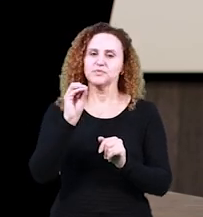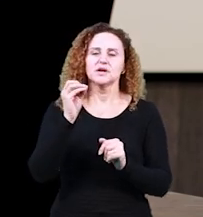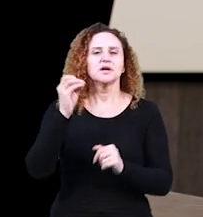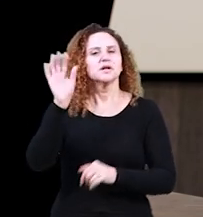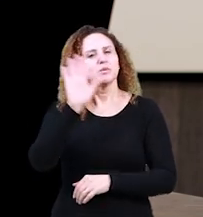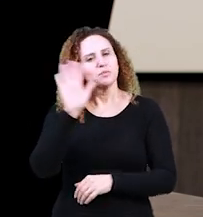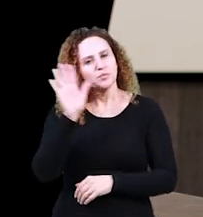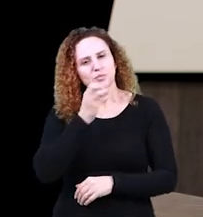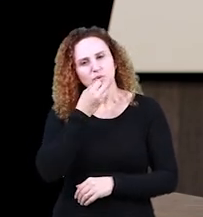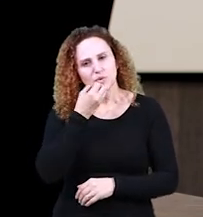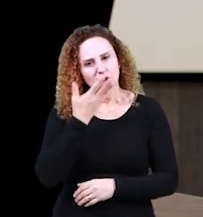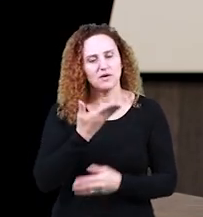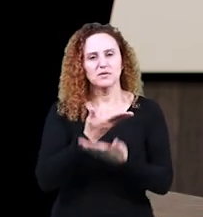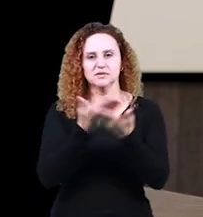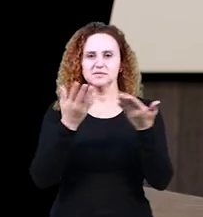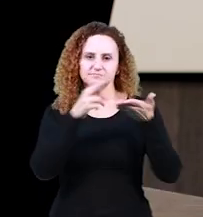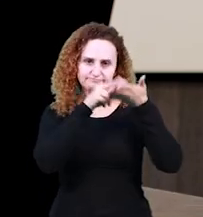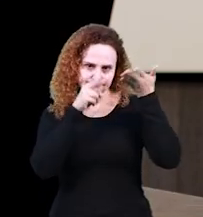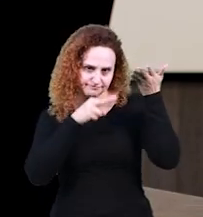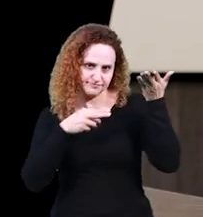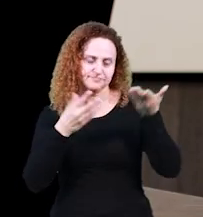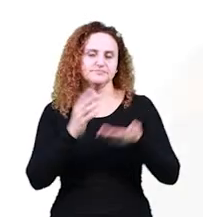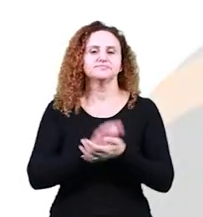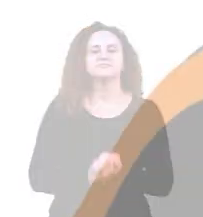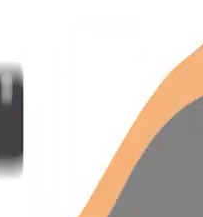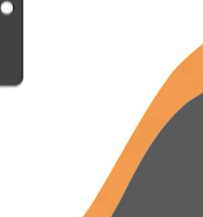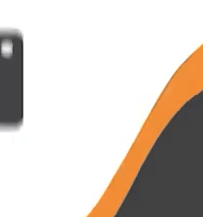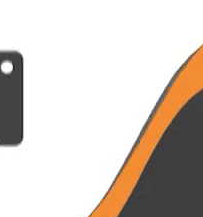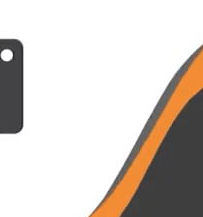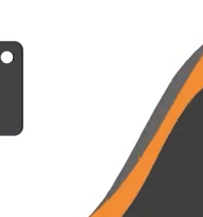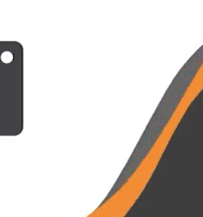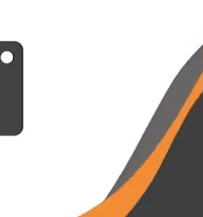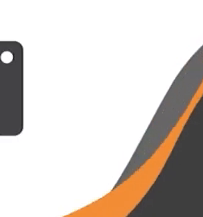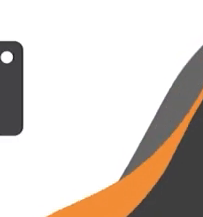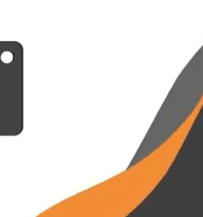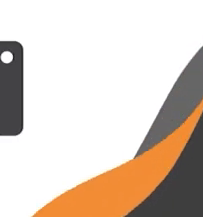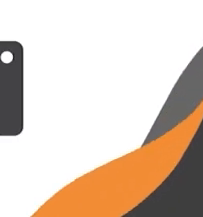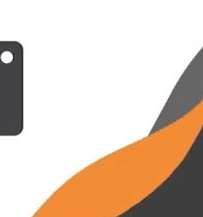próxima aula e desejo uma boa leitura do e-book a